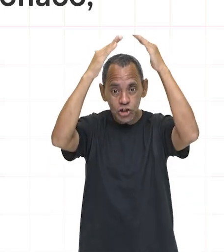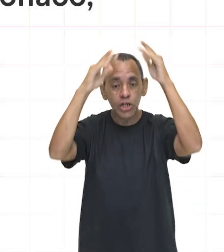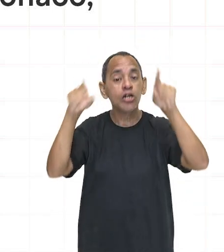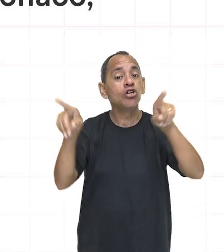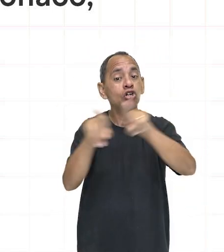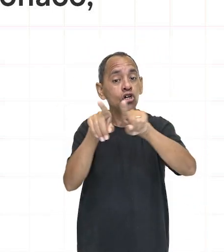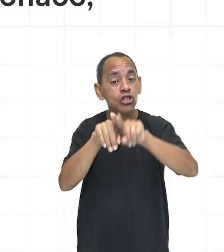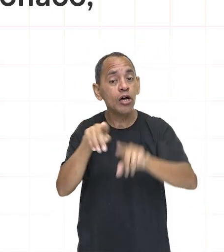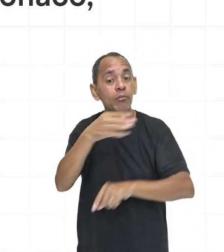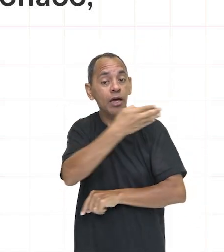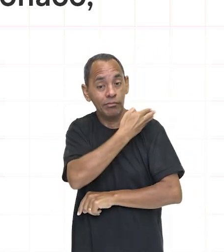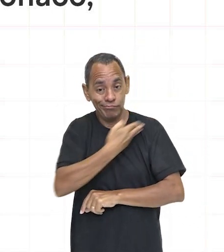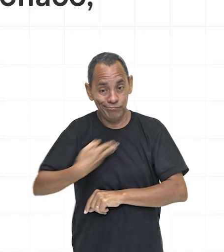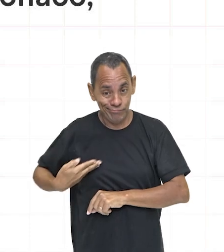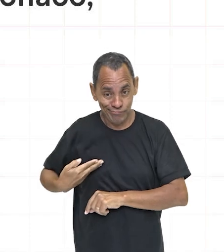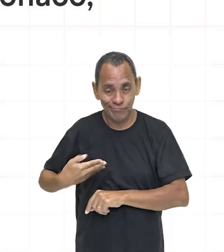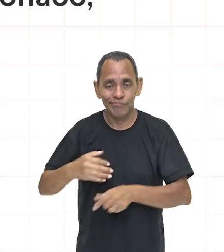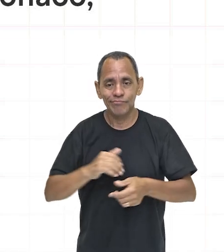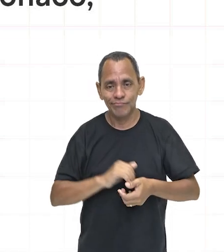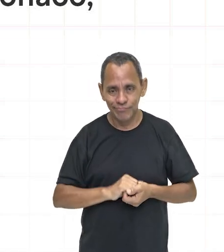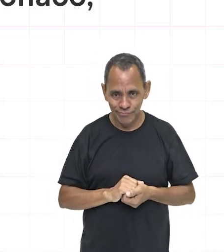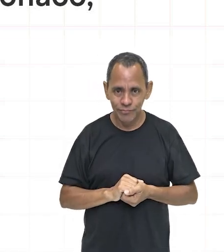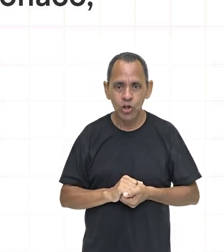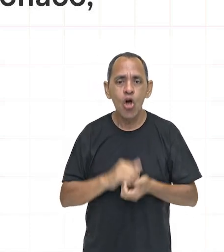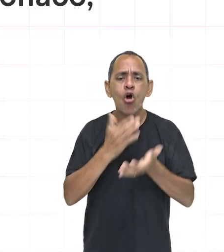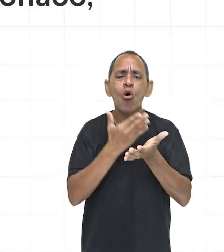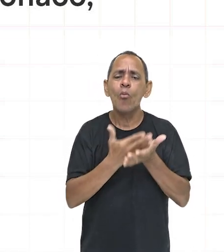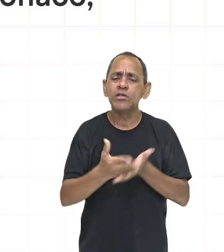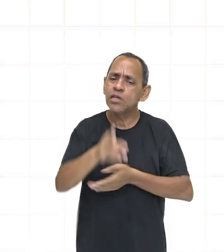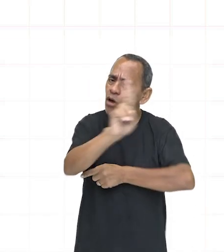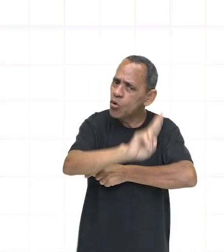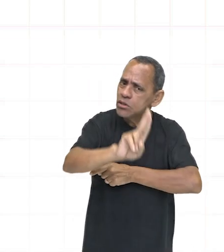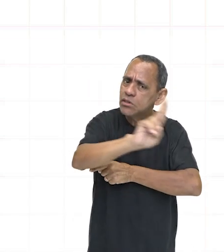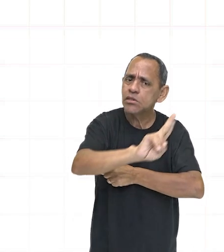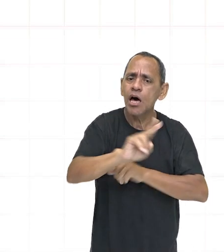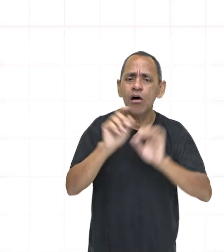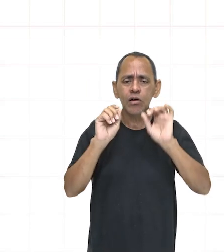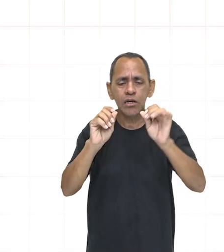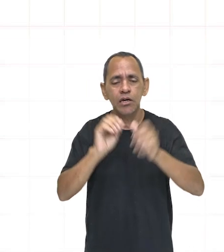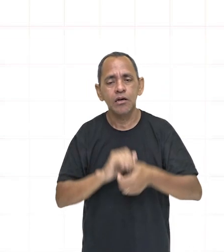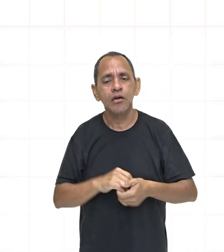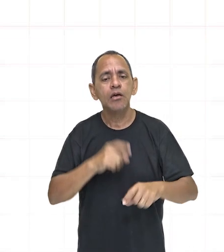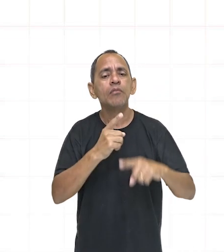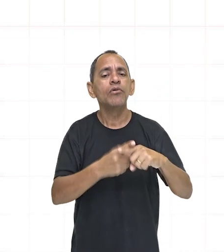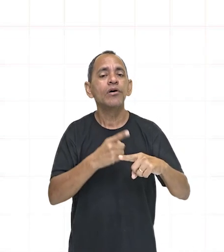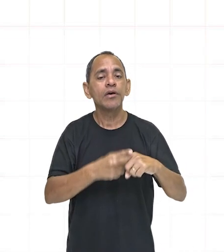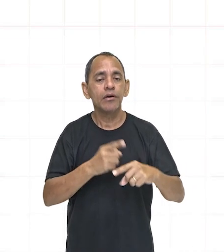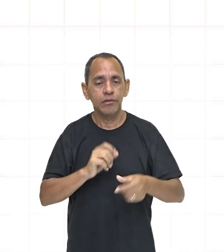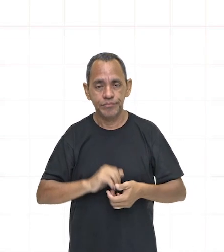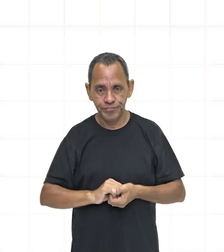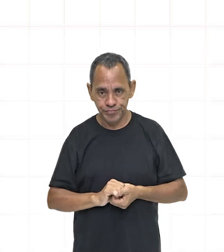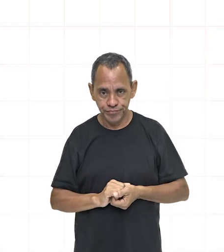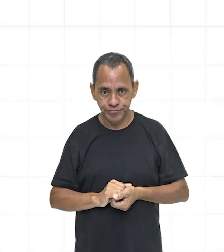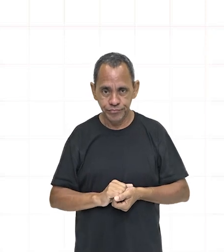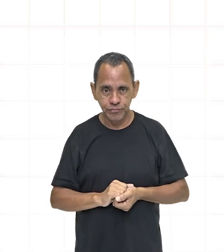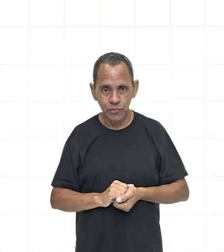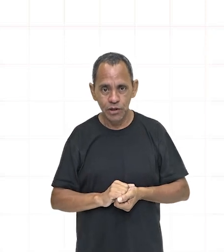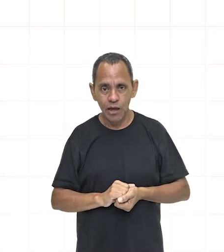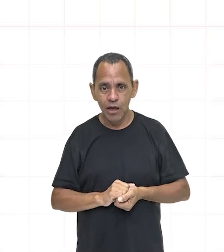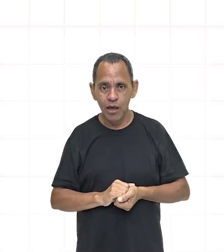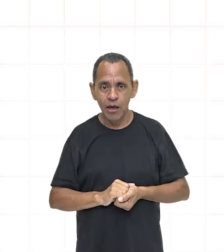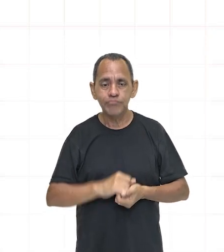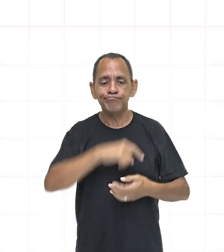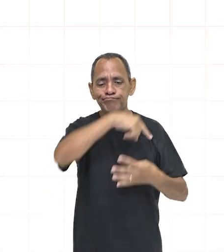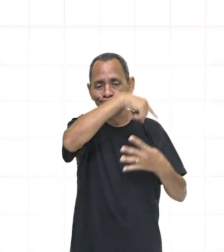também Mônaco, que eles acabam utilizando o euro. Agora, por quê? Porque, né, esses países